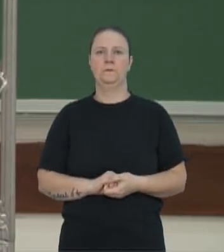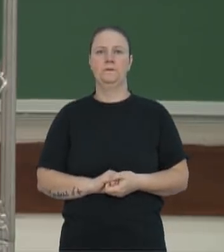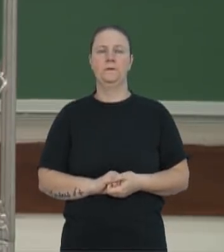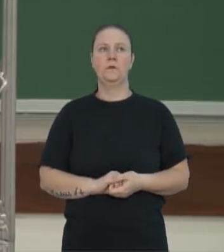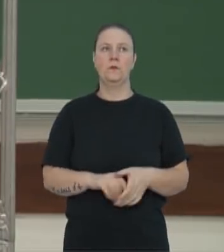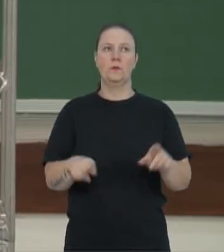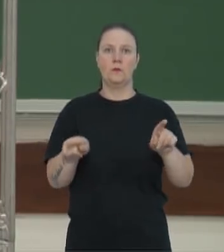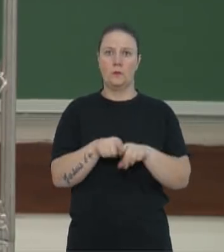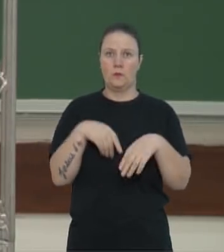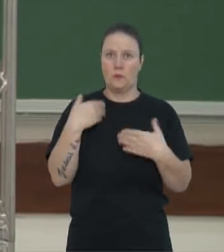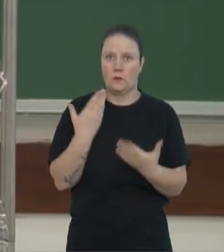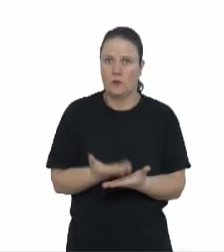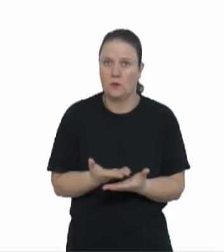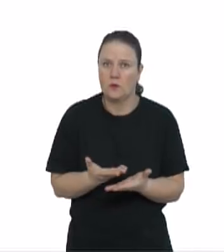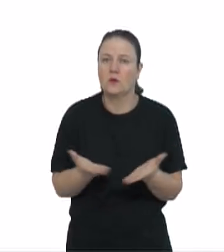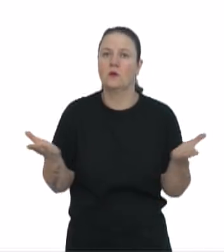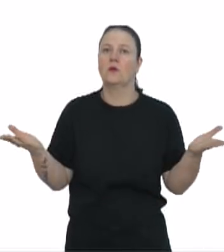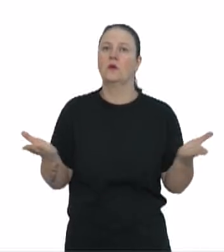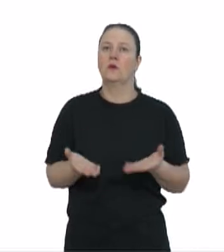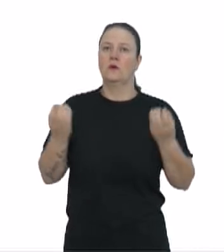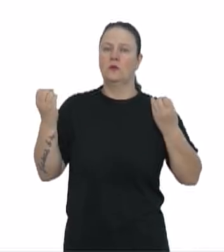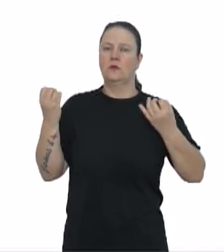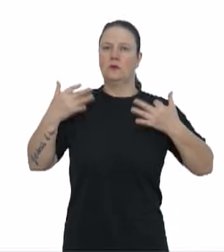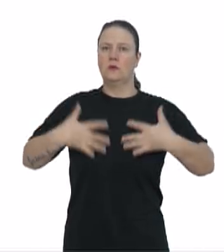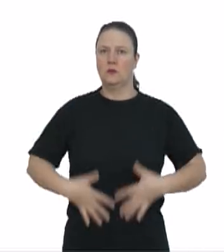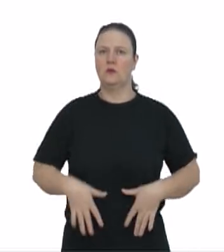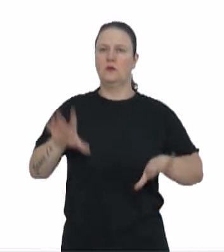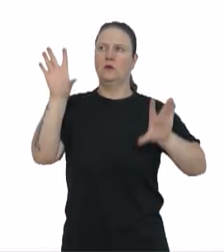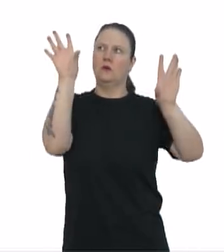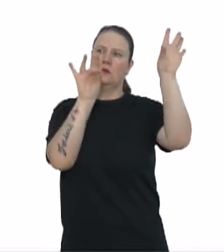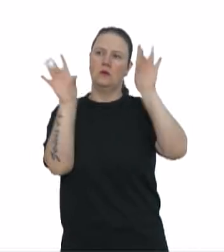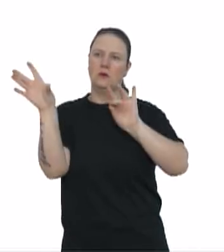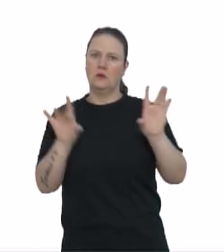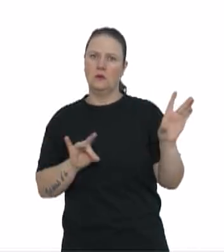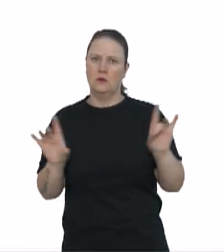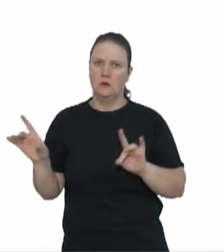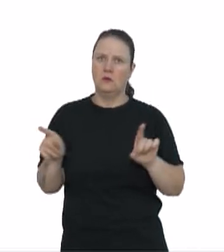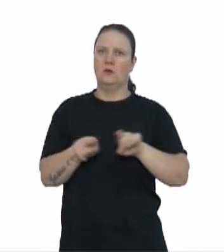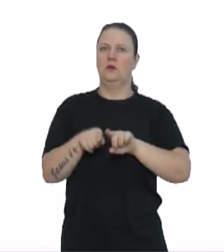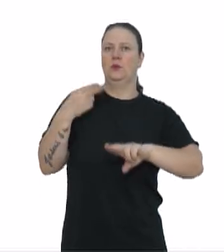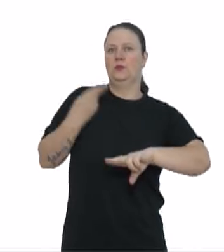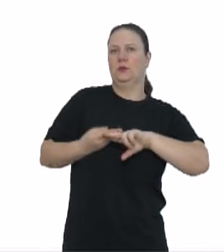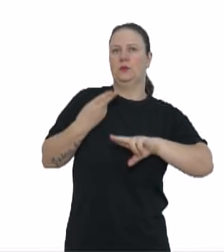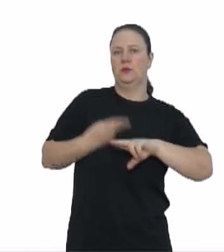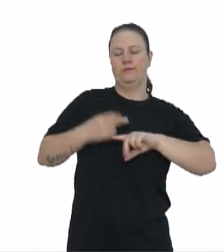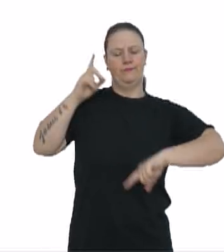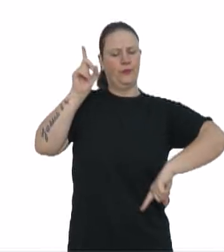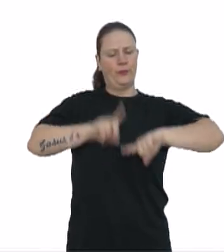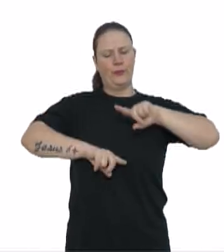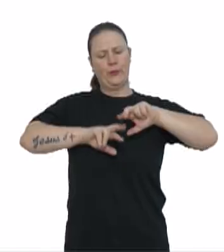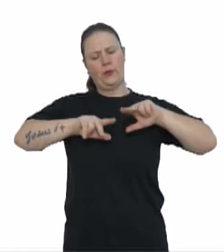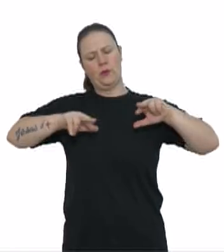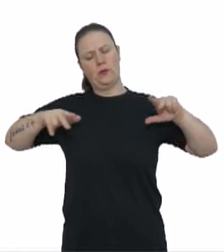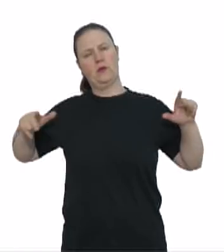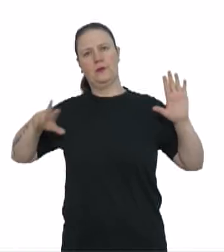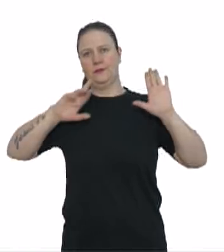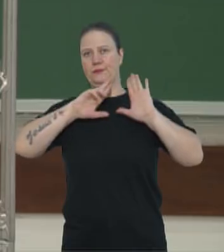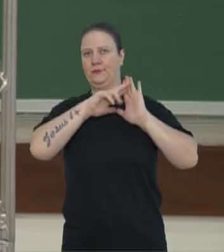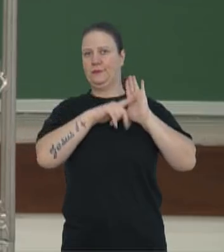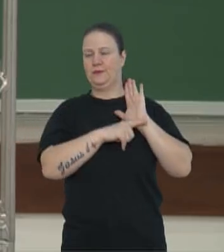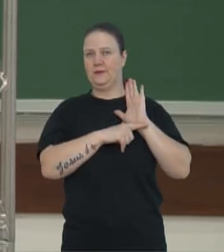Já na aula de hoje, a gente vai falar sobre colagem tridimensional e o uso de objetos diversos. Isso não é uma novidade, a